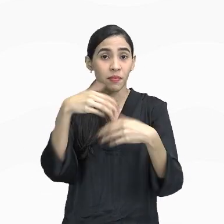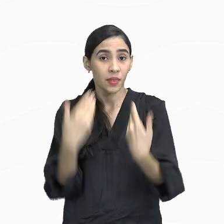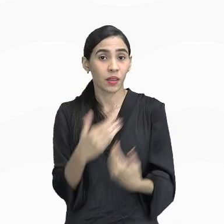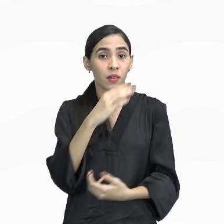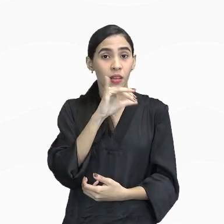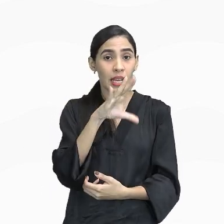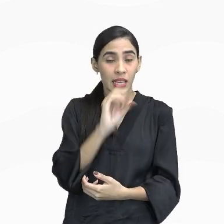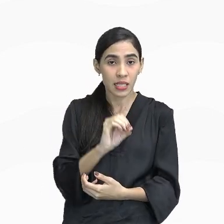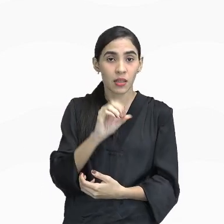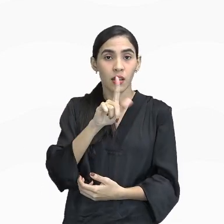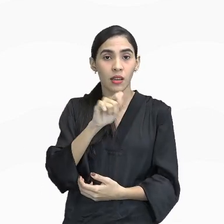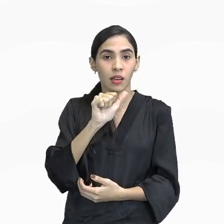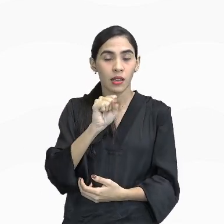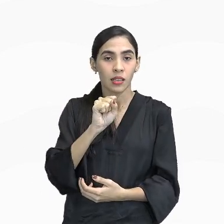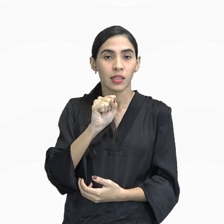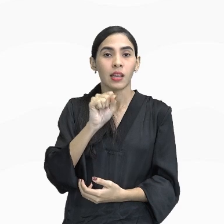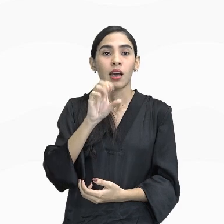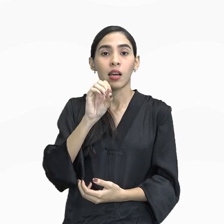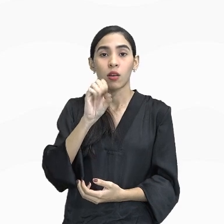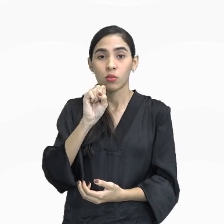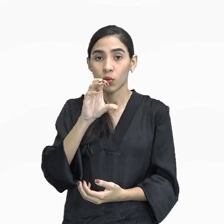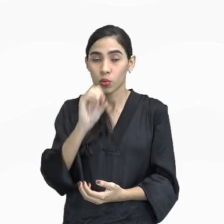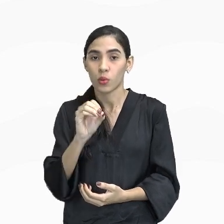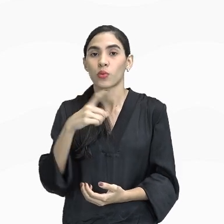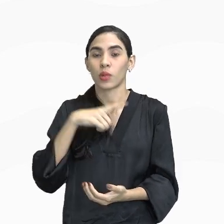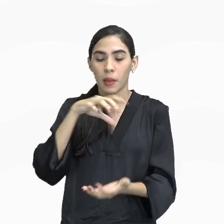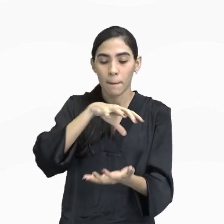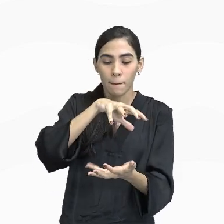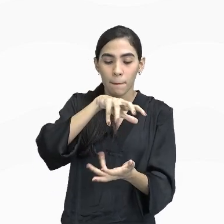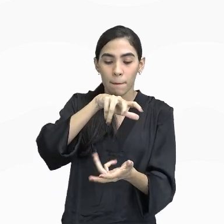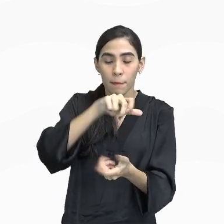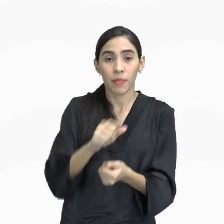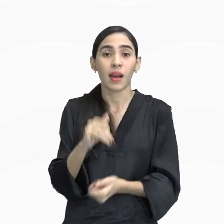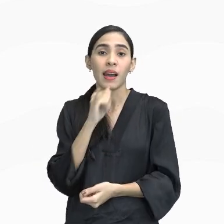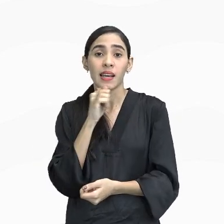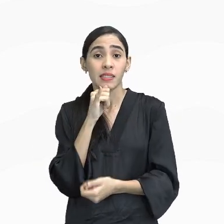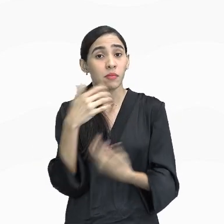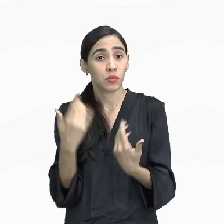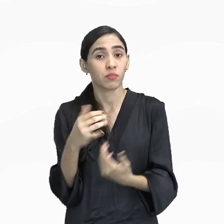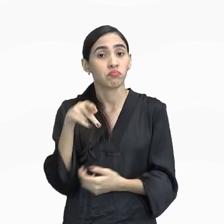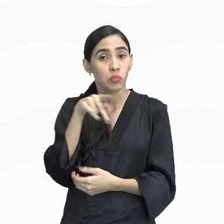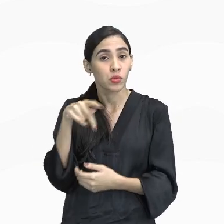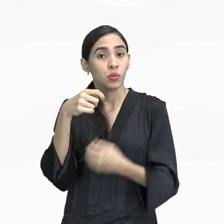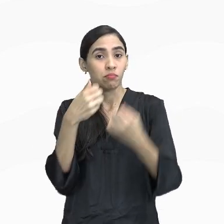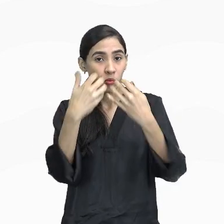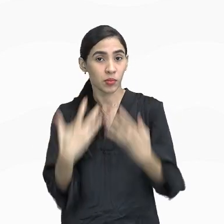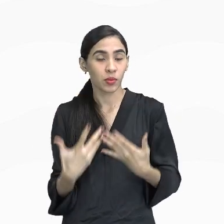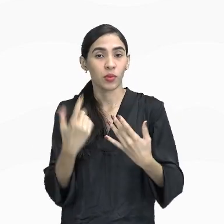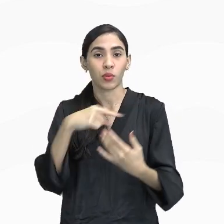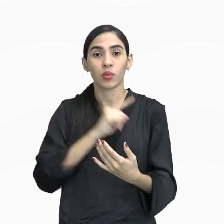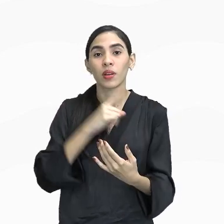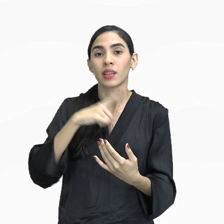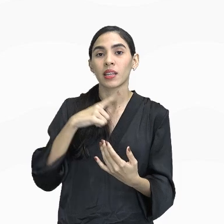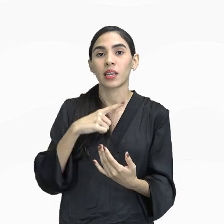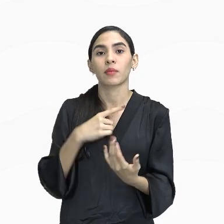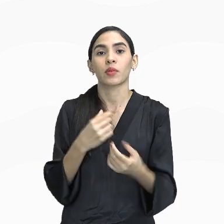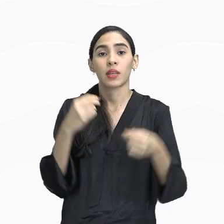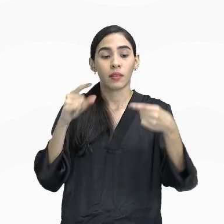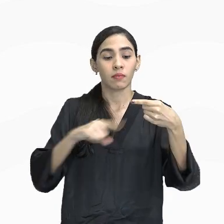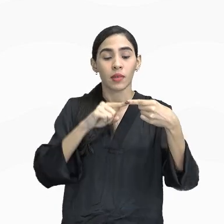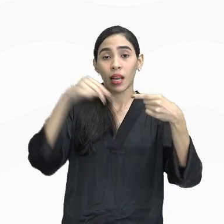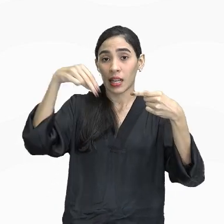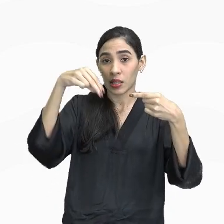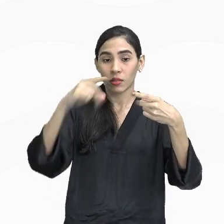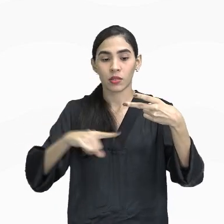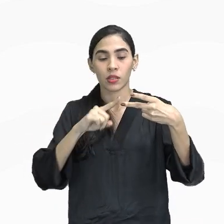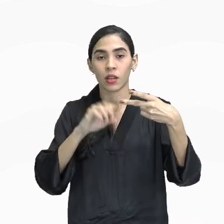ciclo gasoso ali ele vai ter como reservatório a atmosfera. E como exemplo, como o professor Paulo mostrou aí pra gente, a gente vai ter, né, o ciclo do nitrogênio